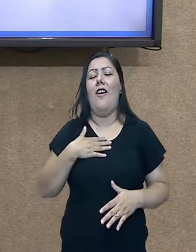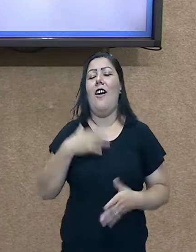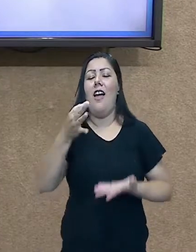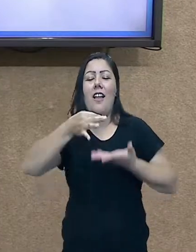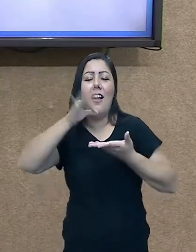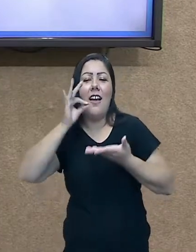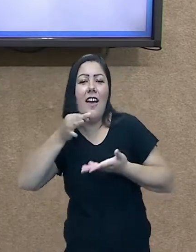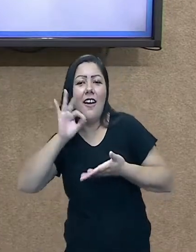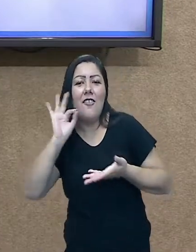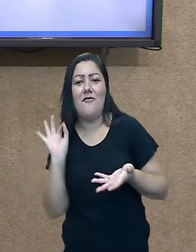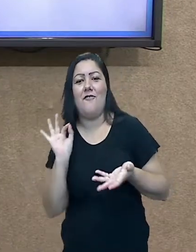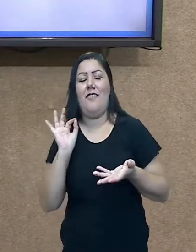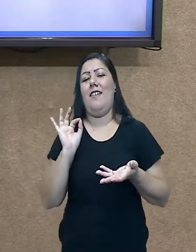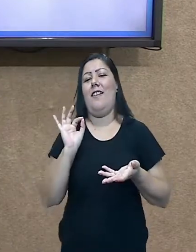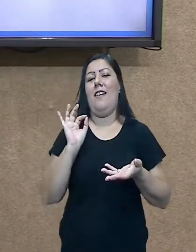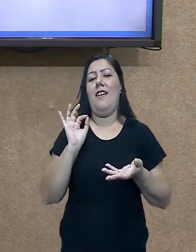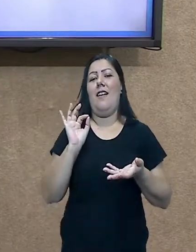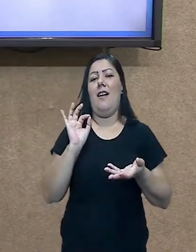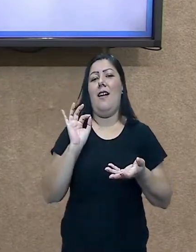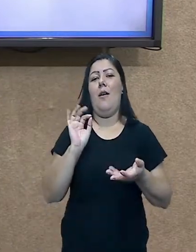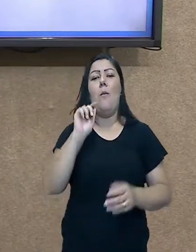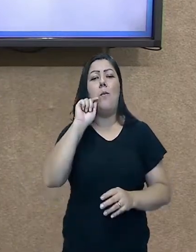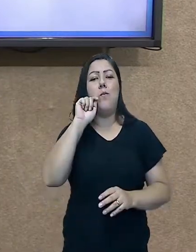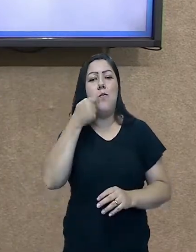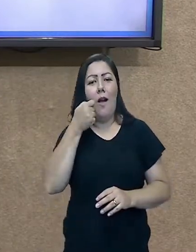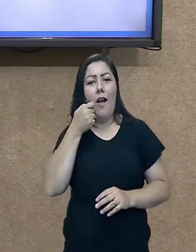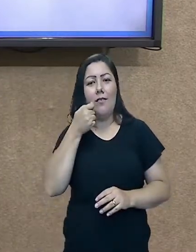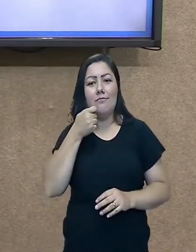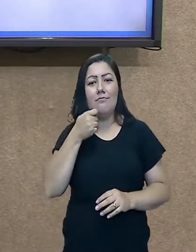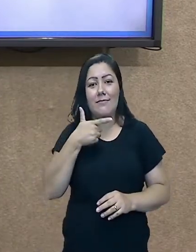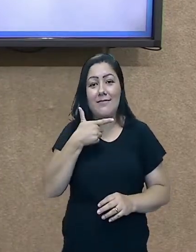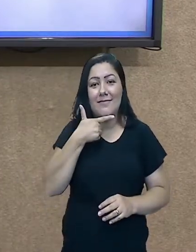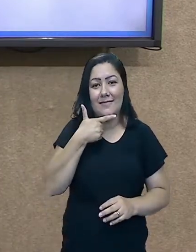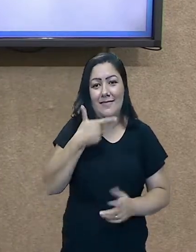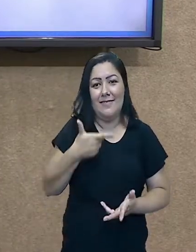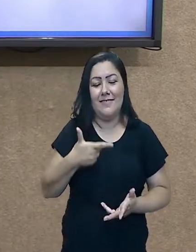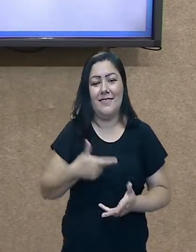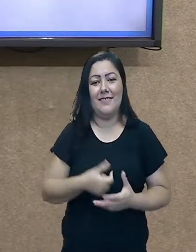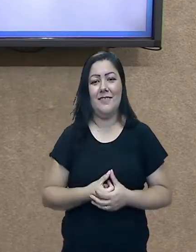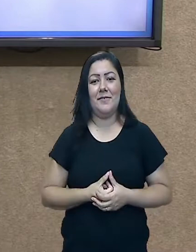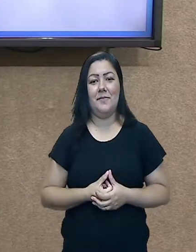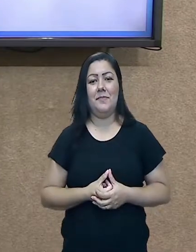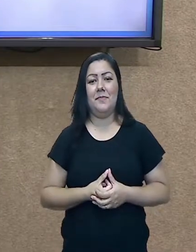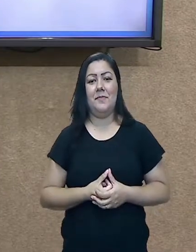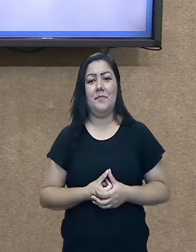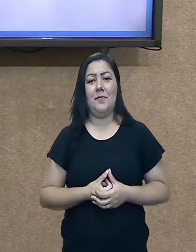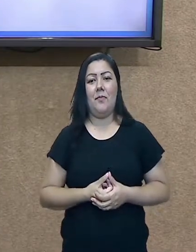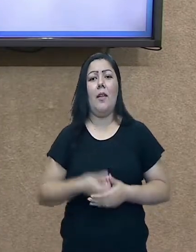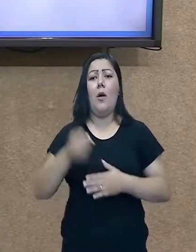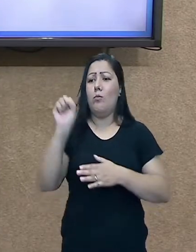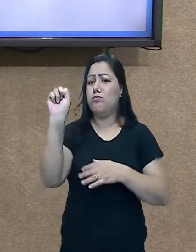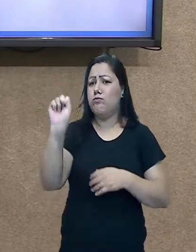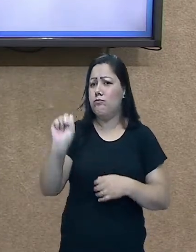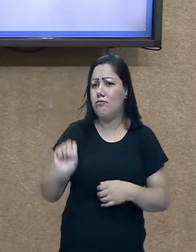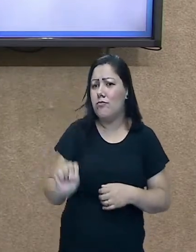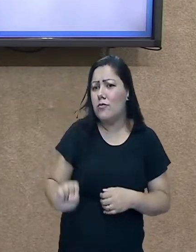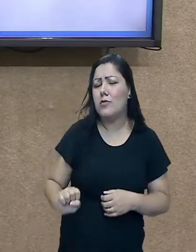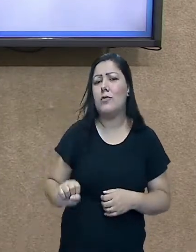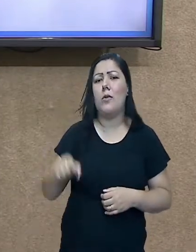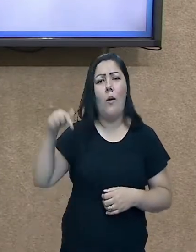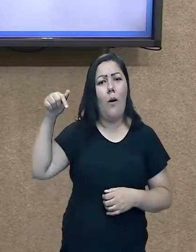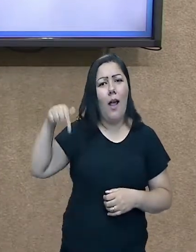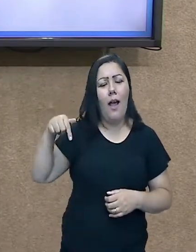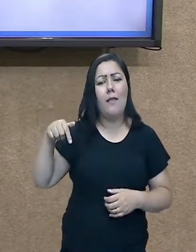quando nós falamos lá do sul, nós temos outros costumes no sul, outras comidas